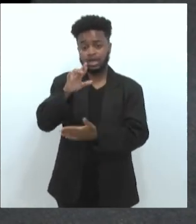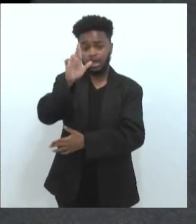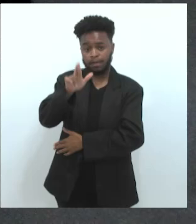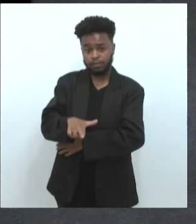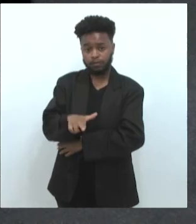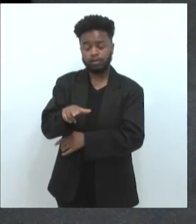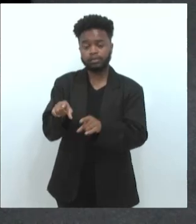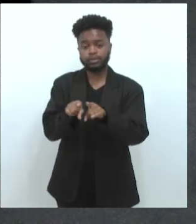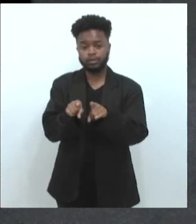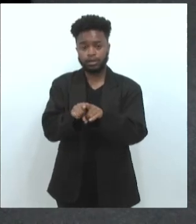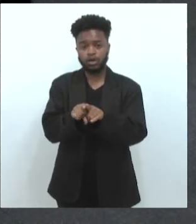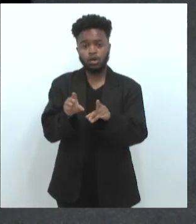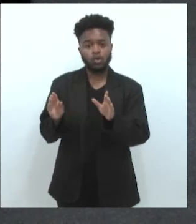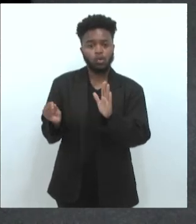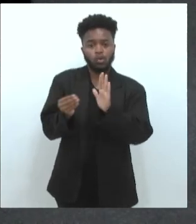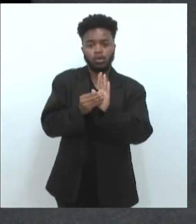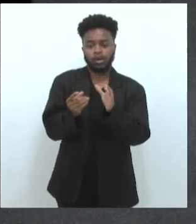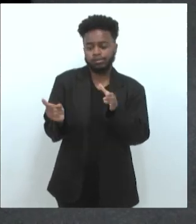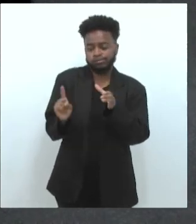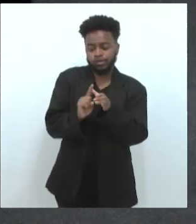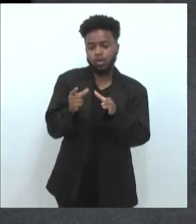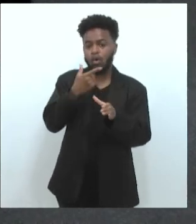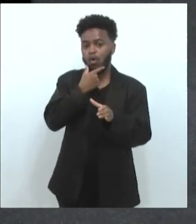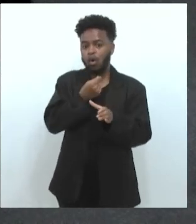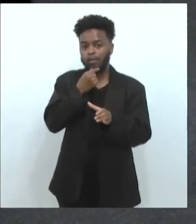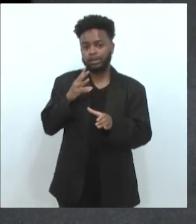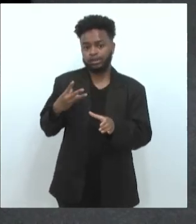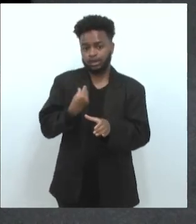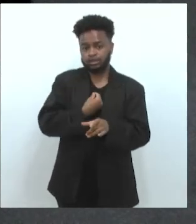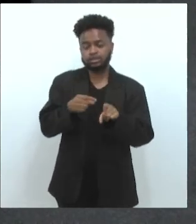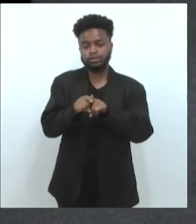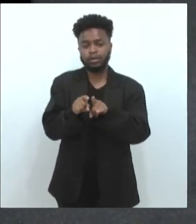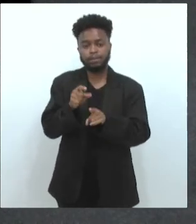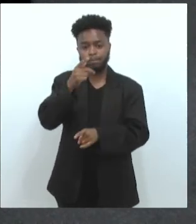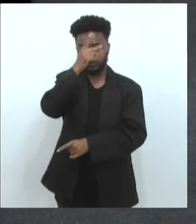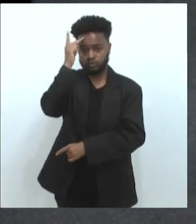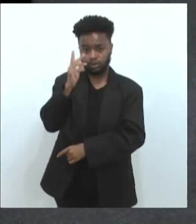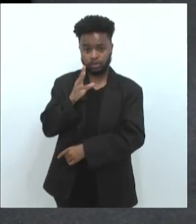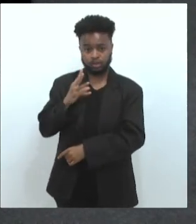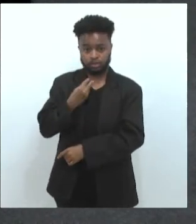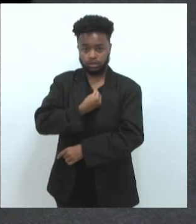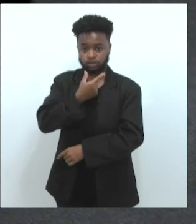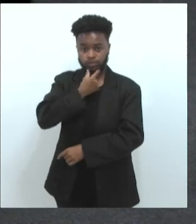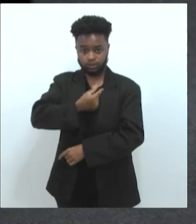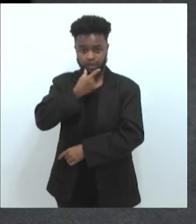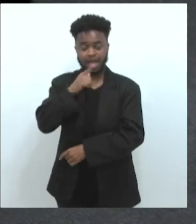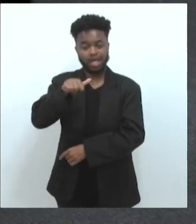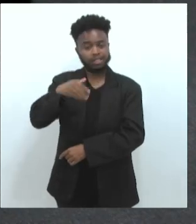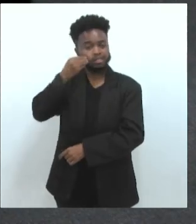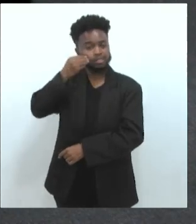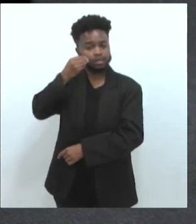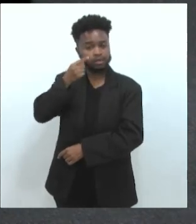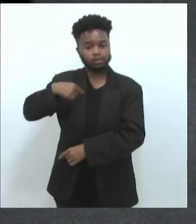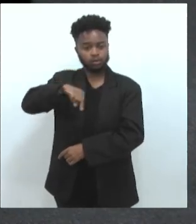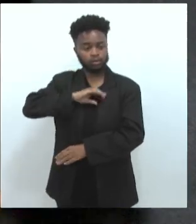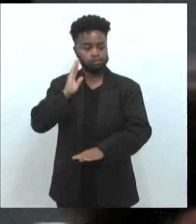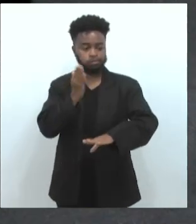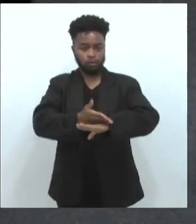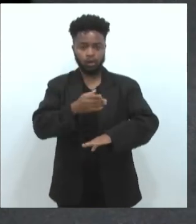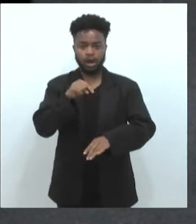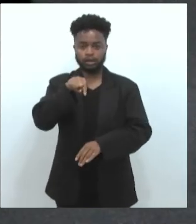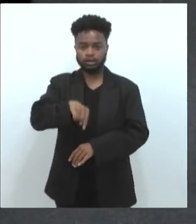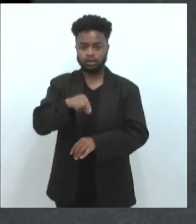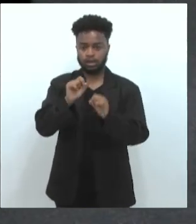inclusive, de incluir homens trans e pessoas transmasculinas na indicação, que foi uma tentativa que nós derrotamos nesse